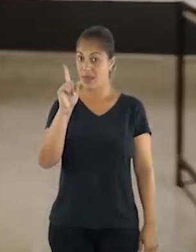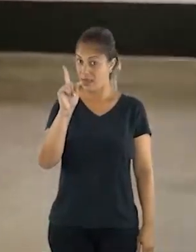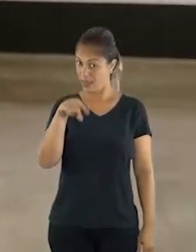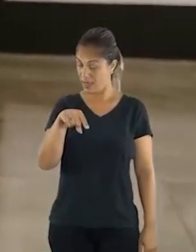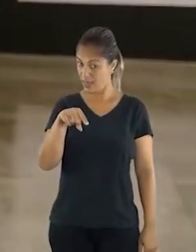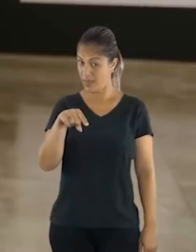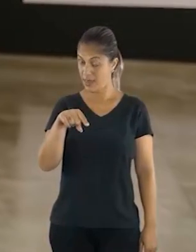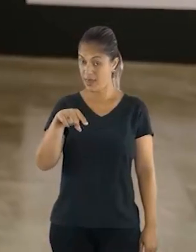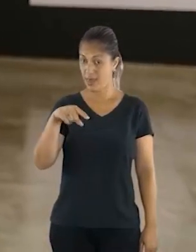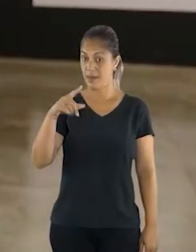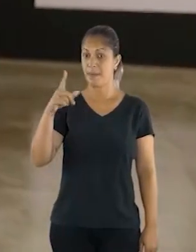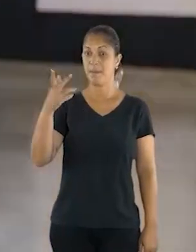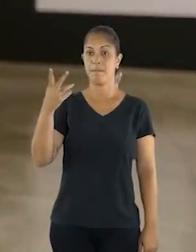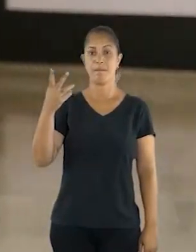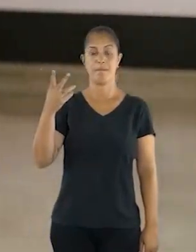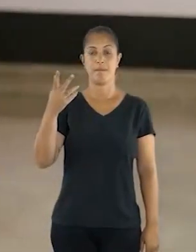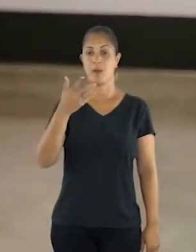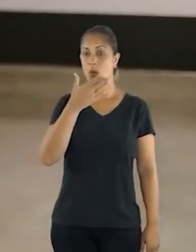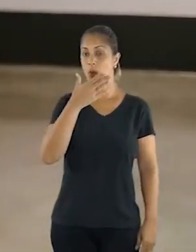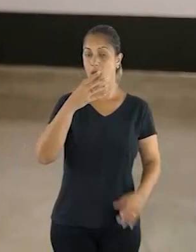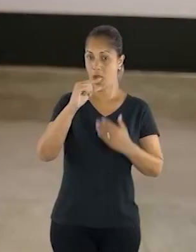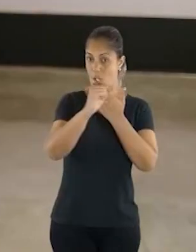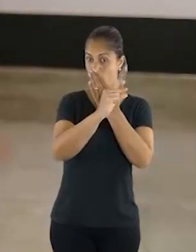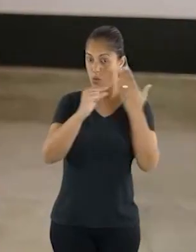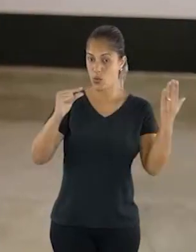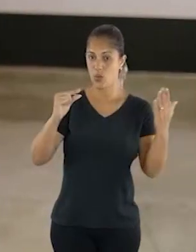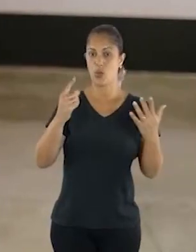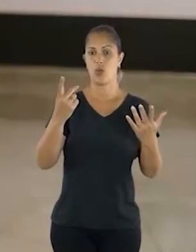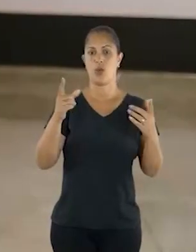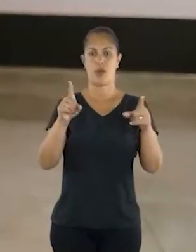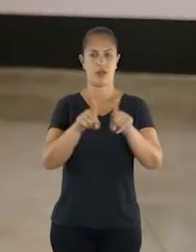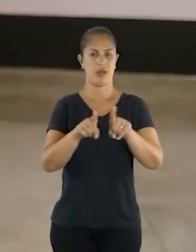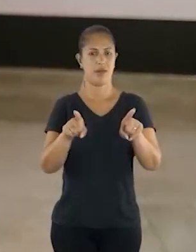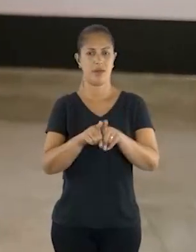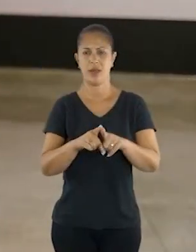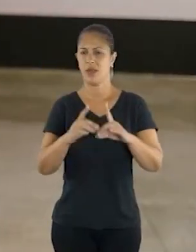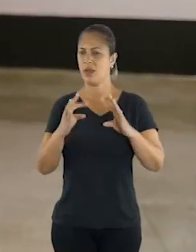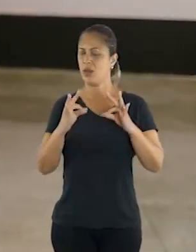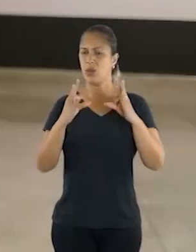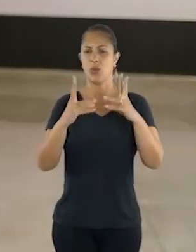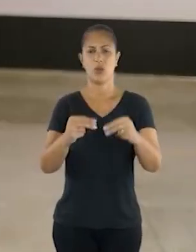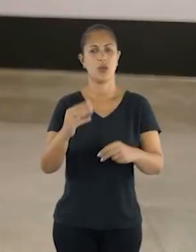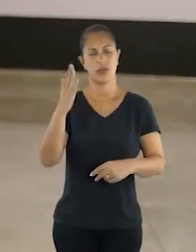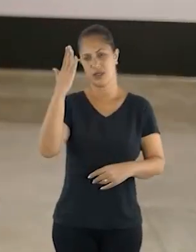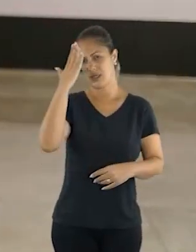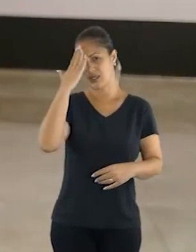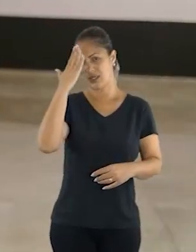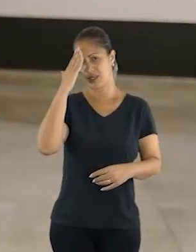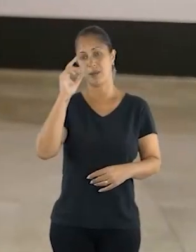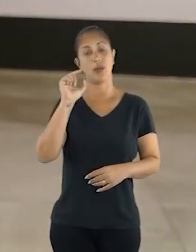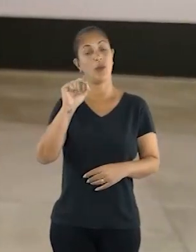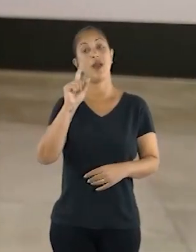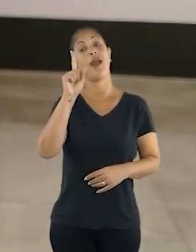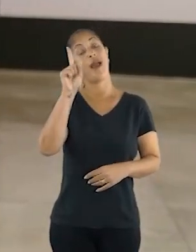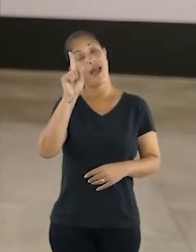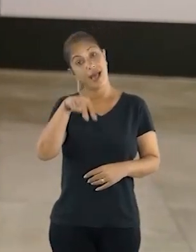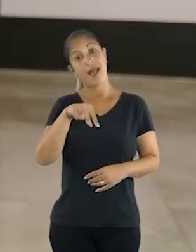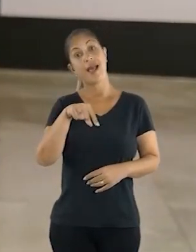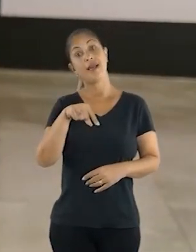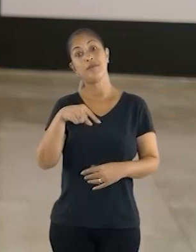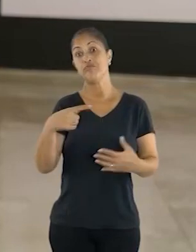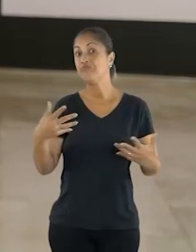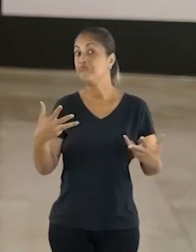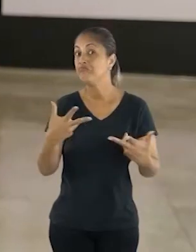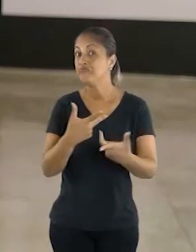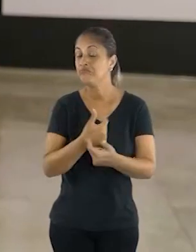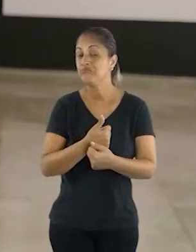ser um autor, dramaturgo, tudo que eu conhecia, que ele também era um grande